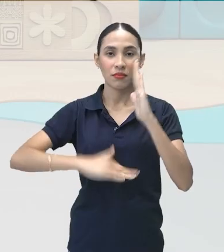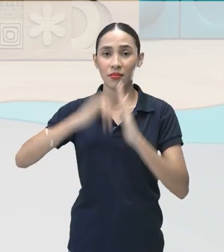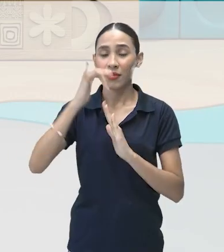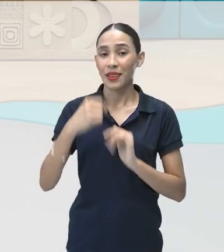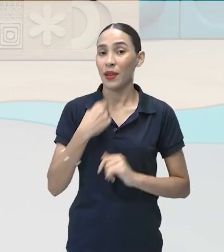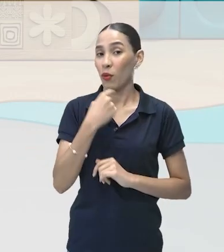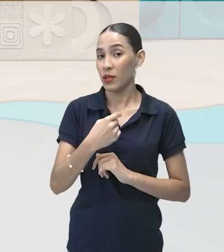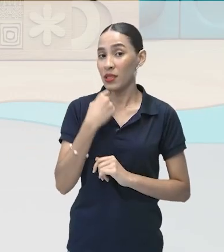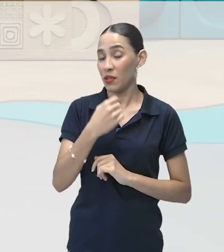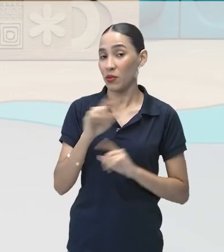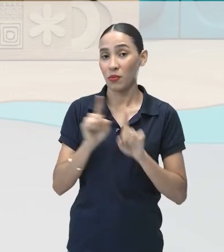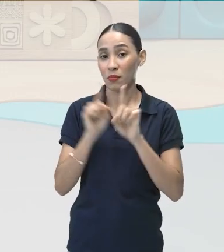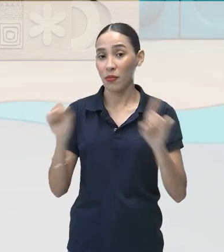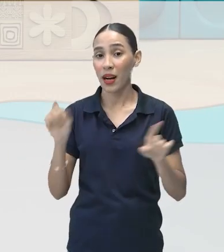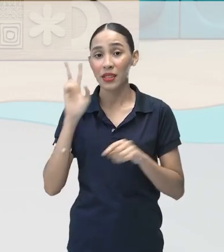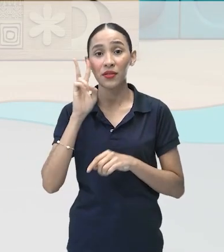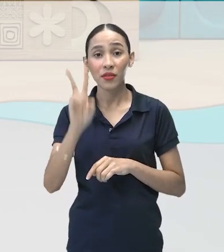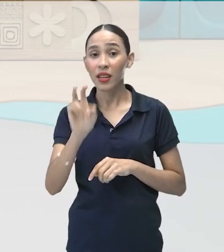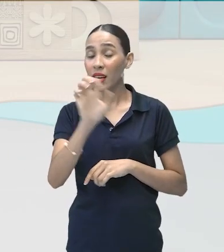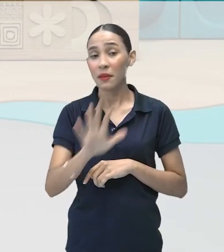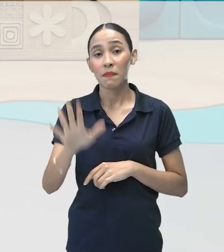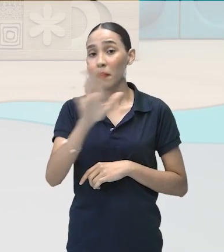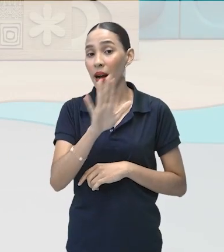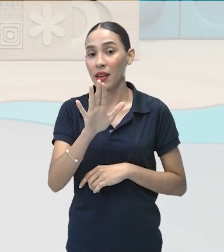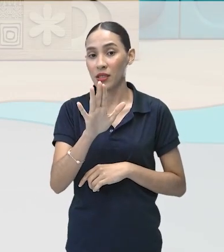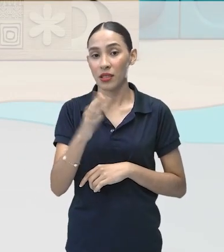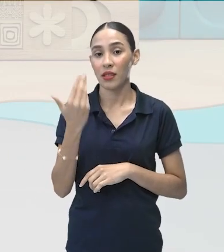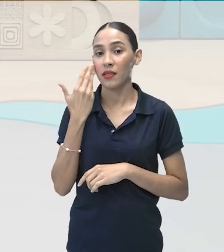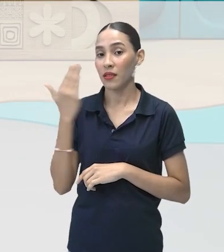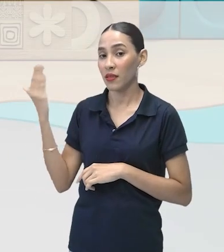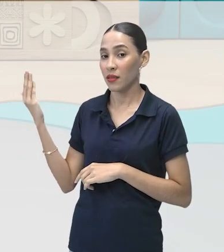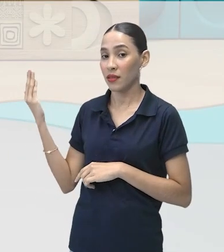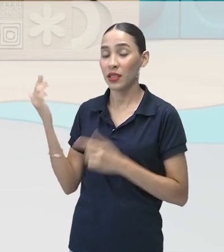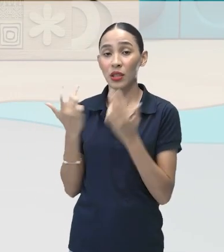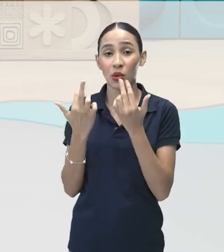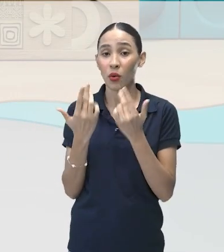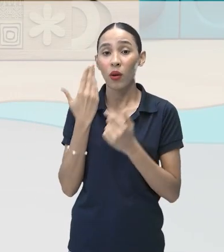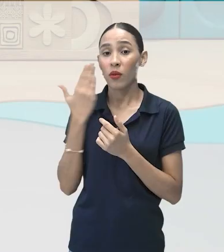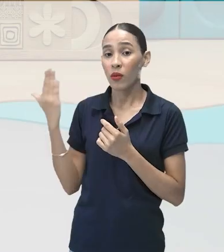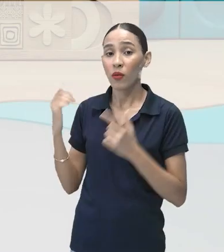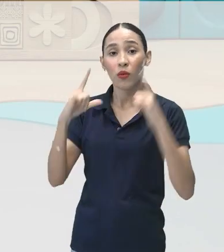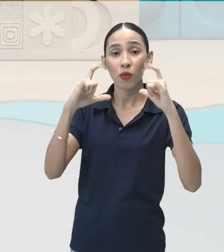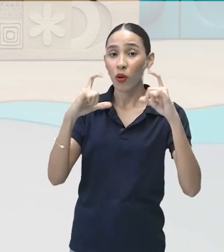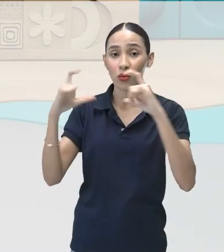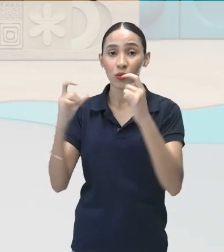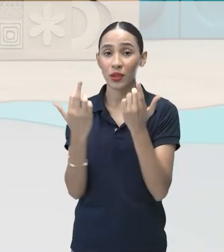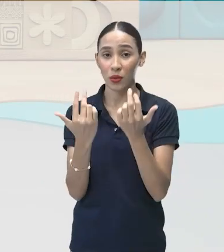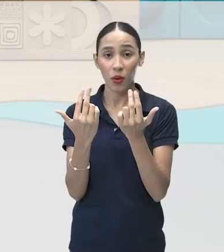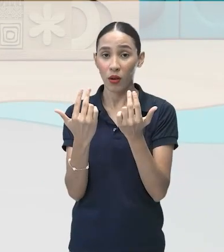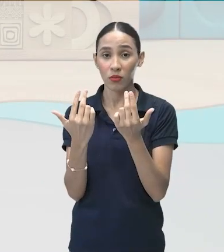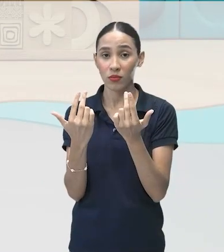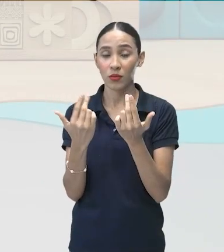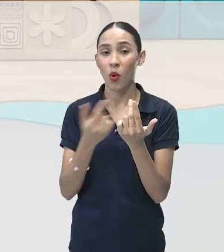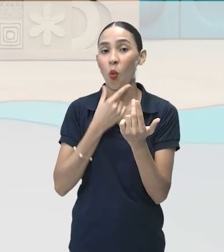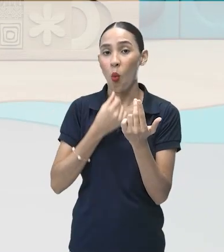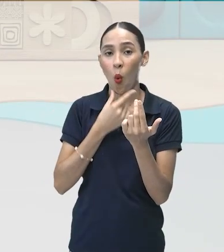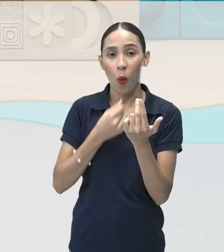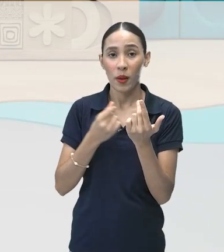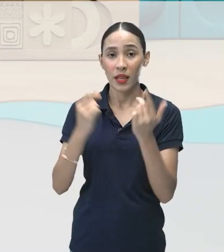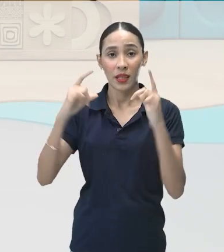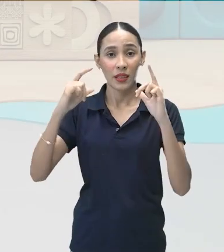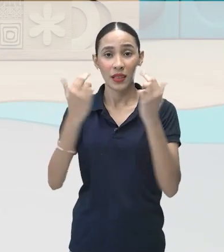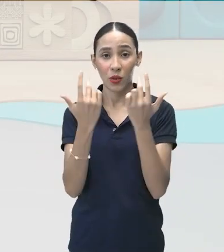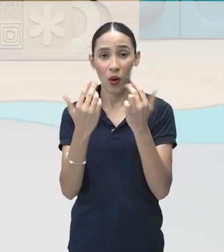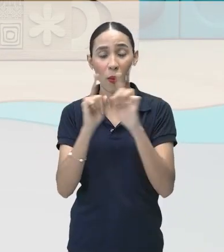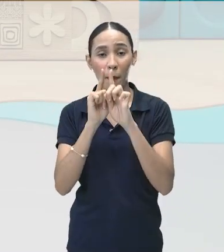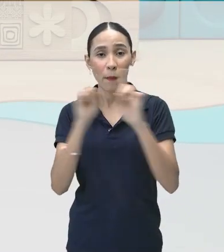eles não conseguiam mais reconhecer a imagem. É a mesma foto, é a mesma imagem,